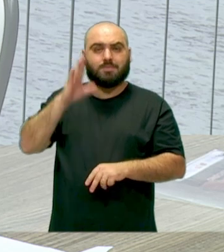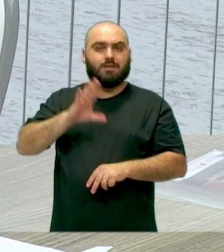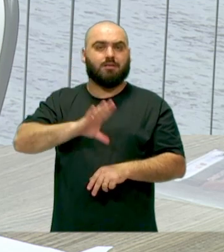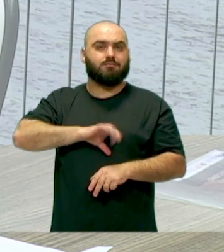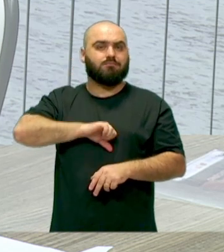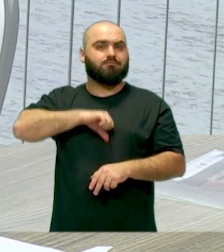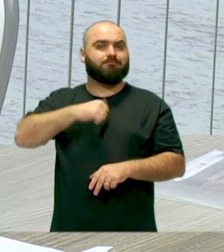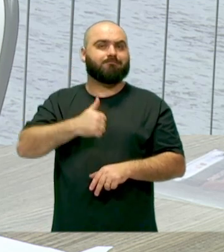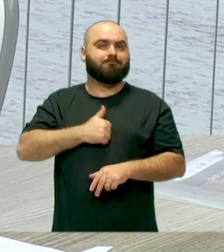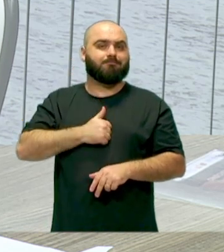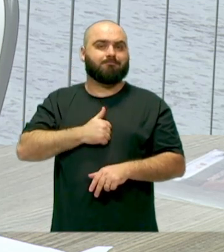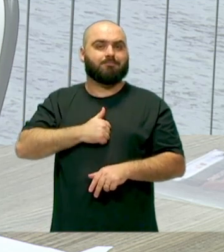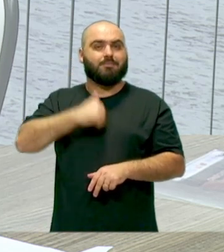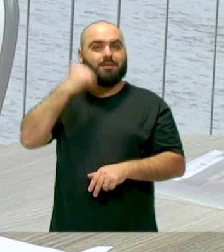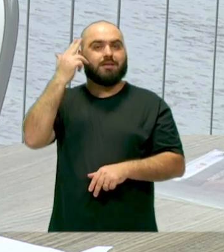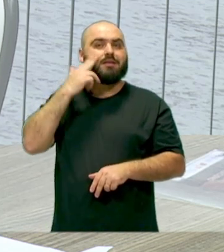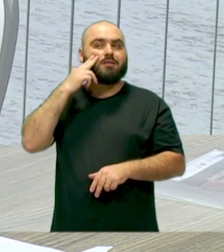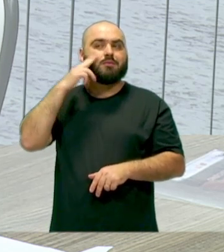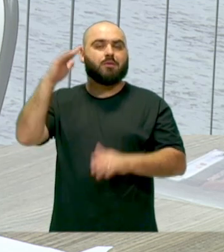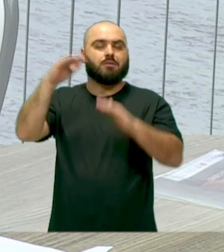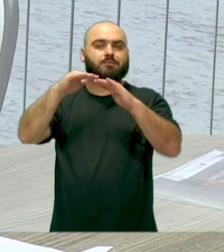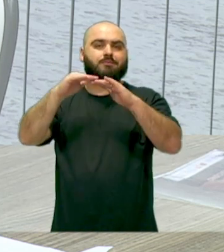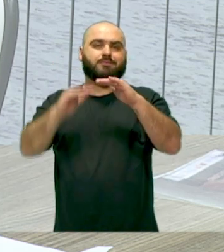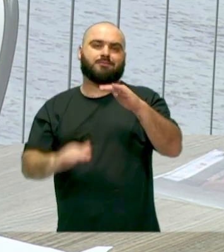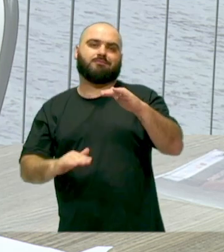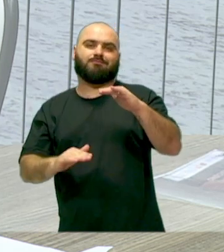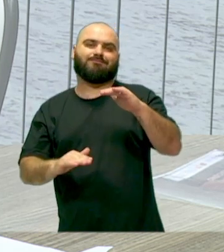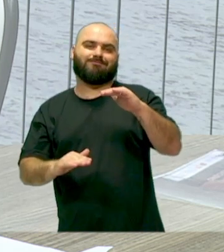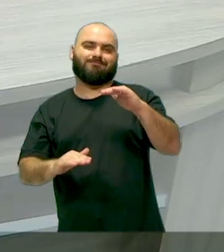do povo negro ela é baixa.